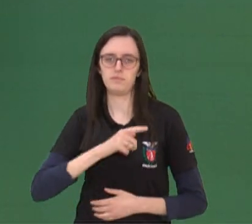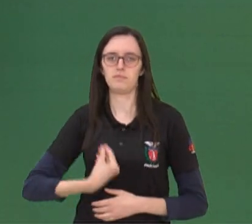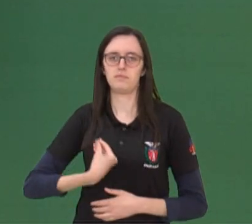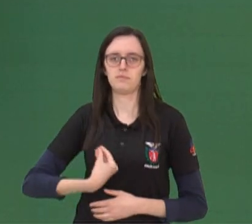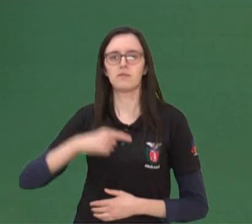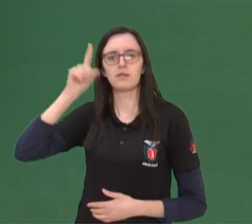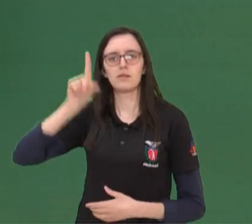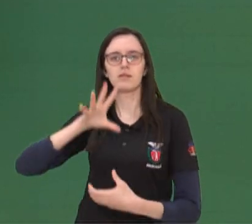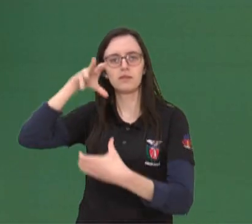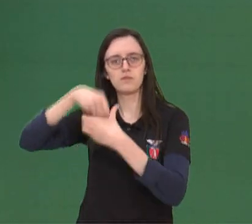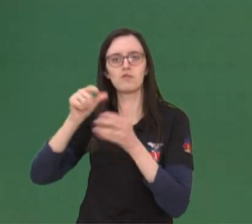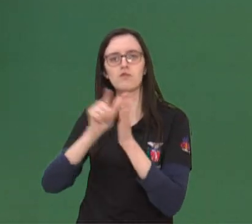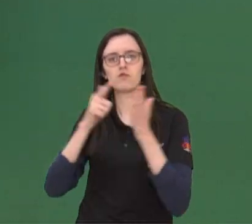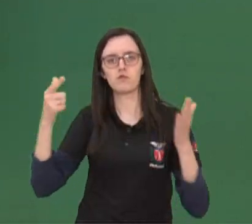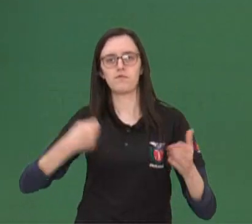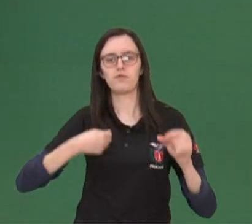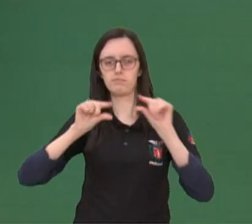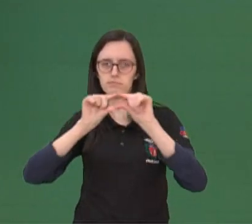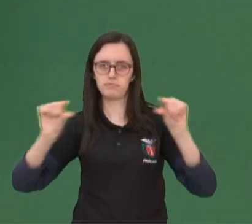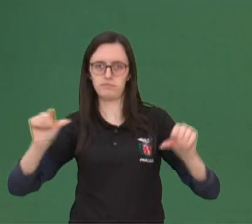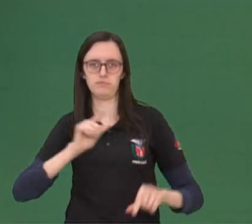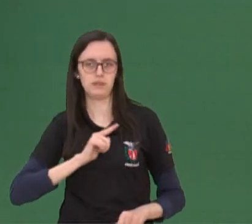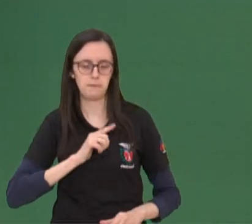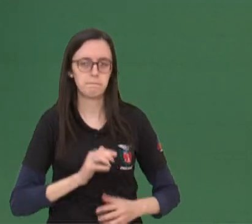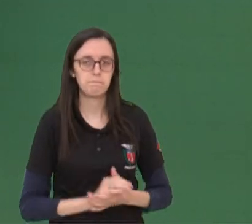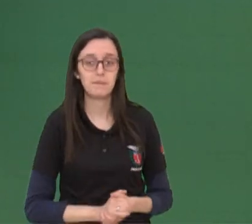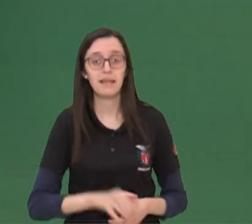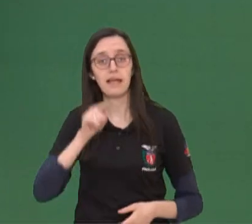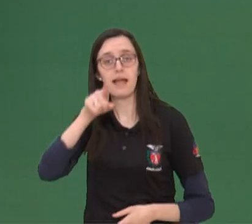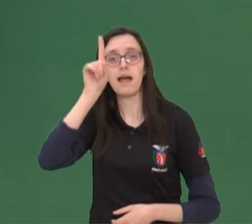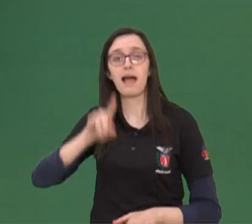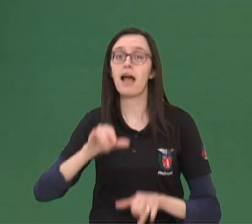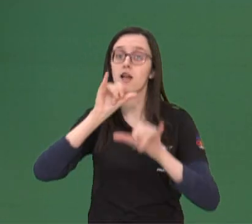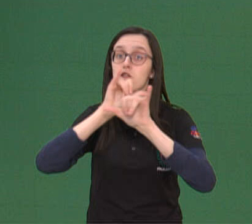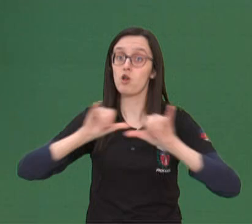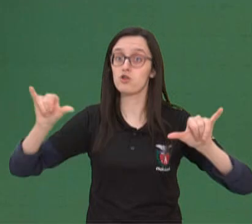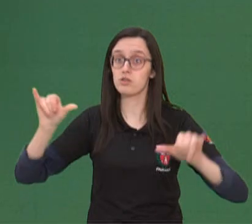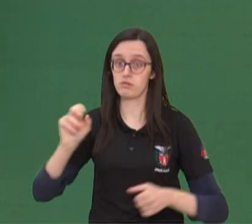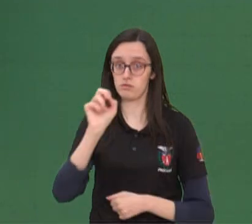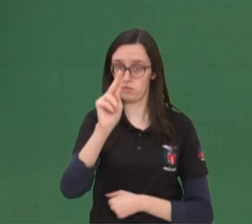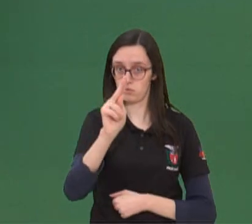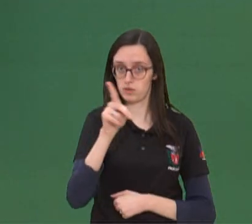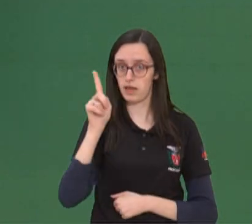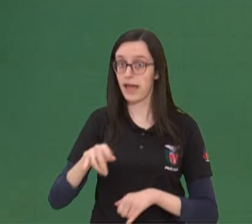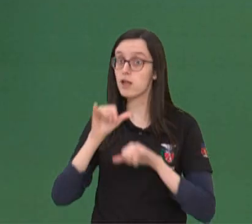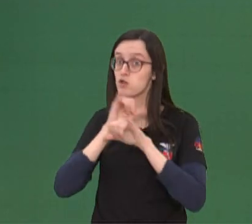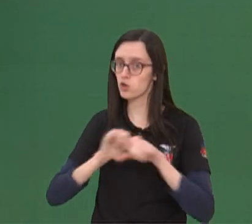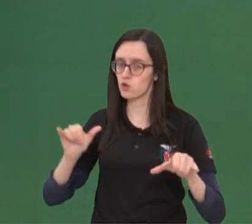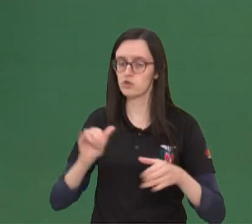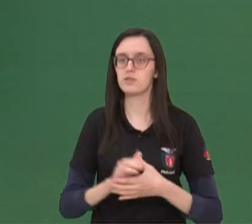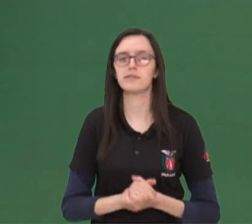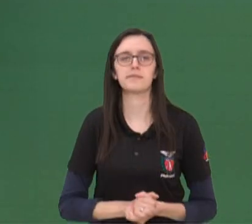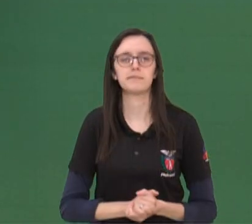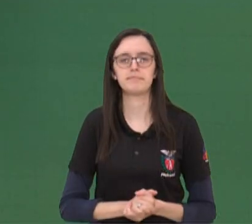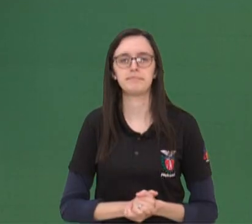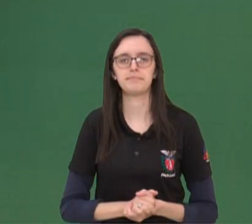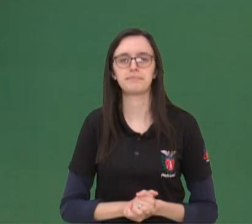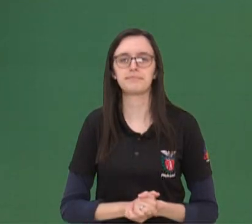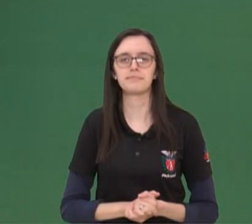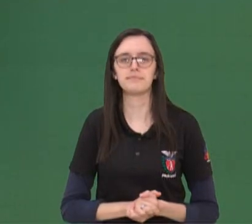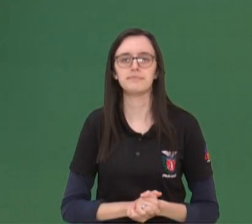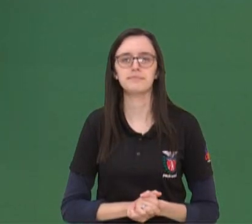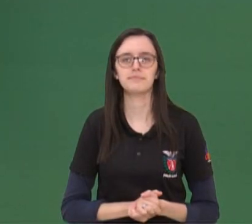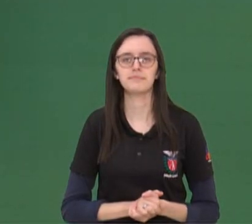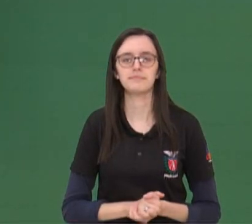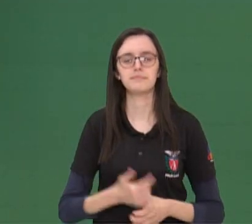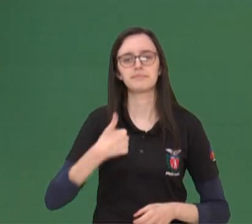no folha.uol. Esta é a notícia, certo? Esta é a notícia.